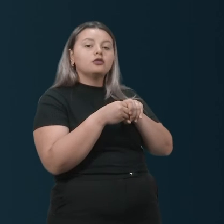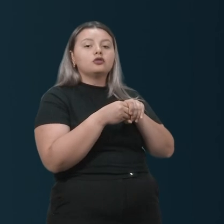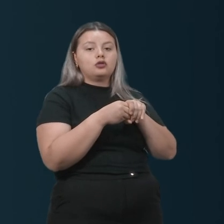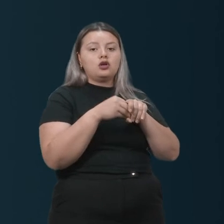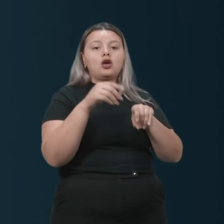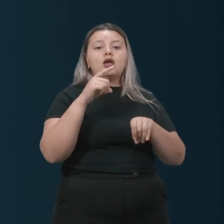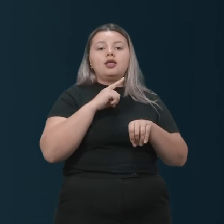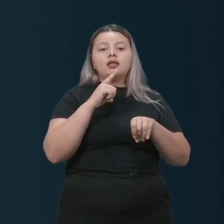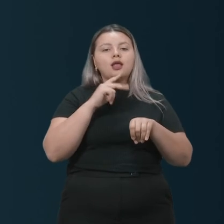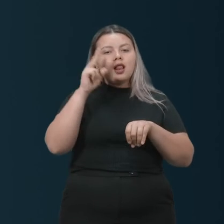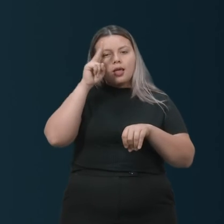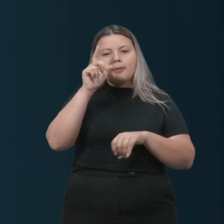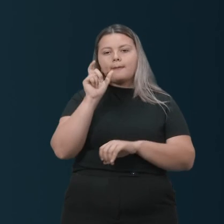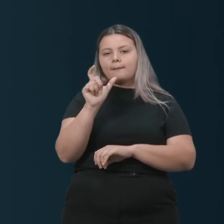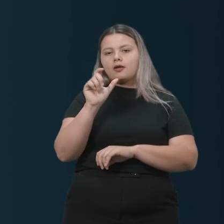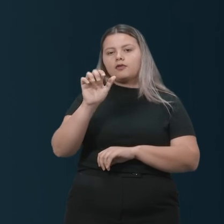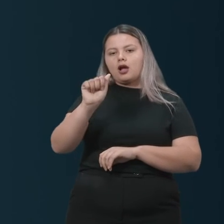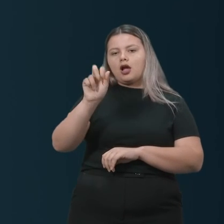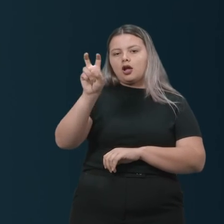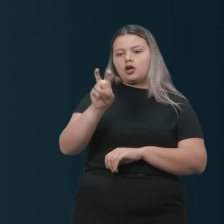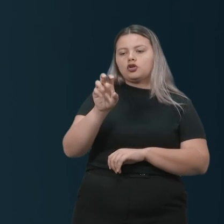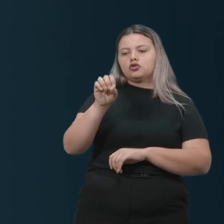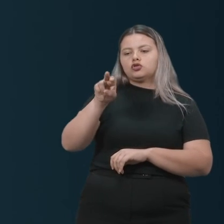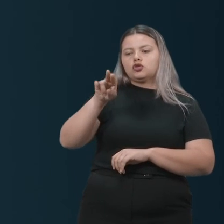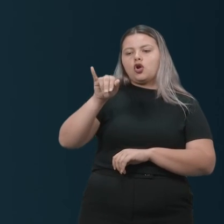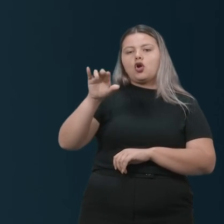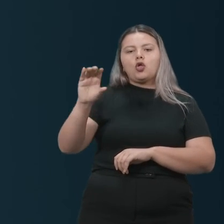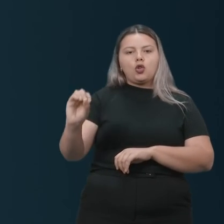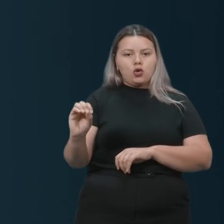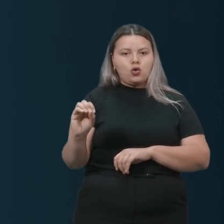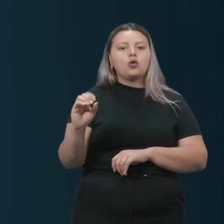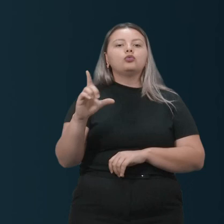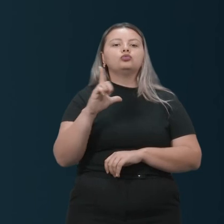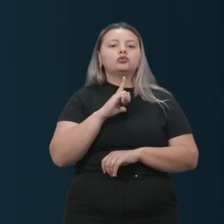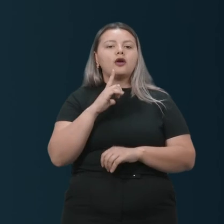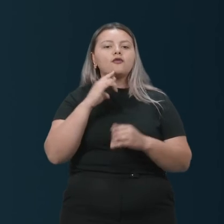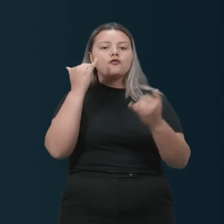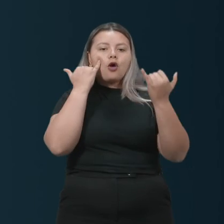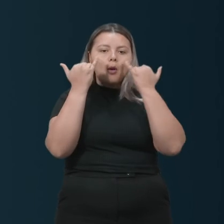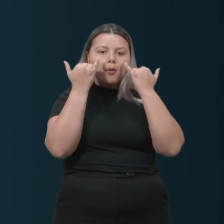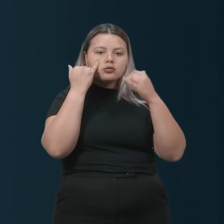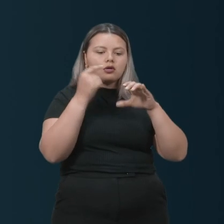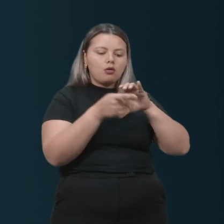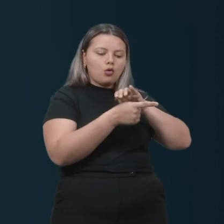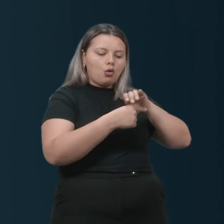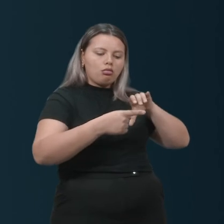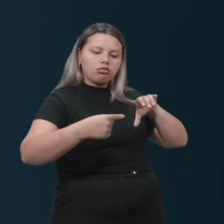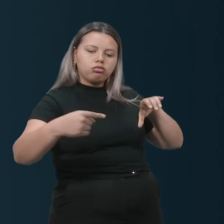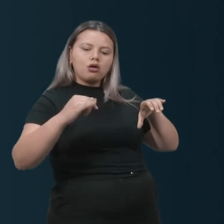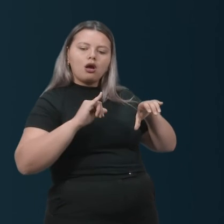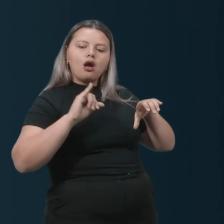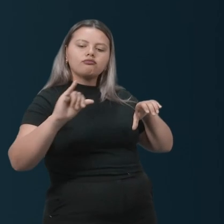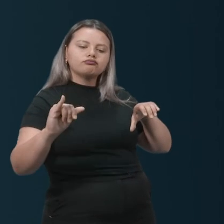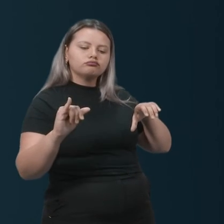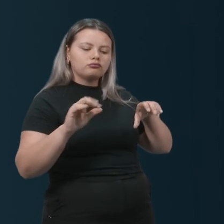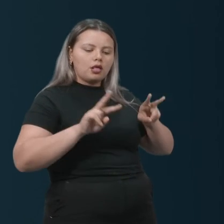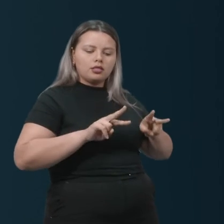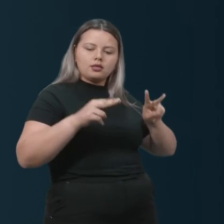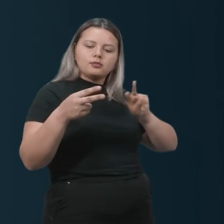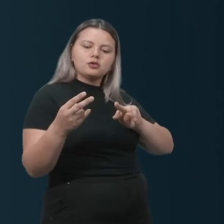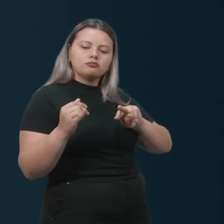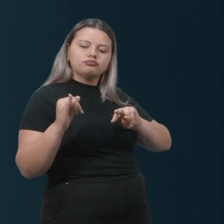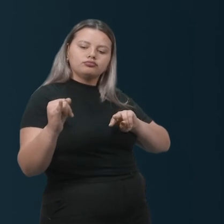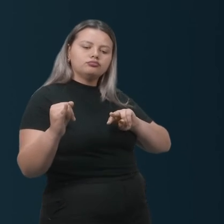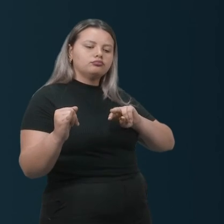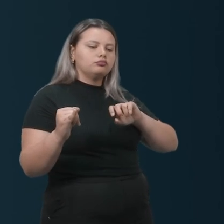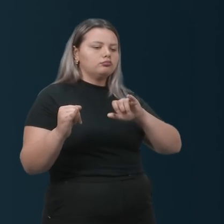os neurônios têm axônios, que são prolongamentos por onde as informações são transmitidas de um